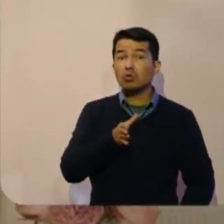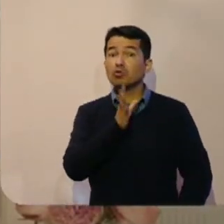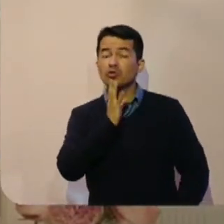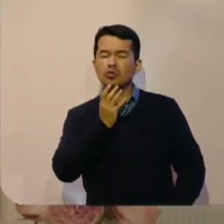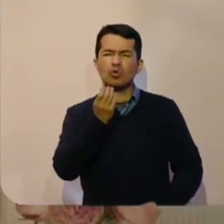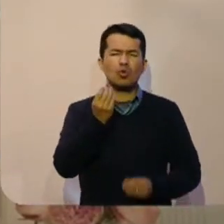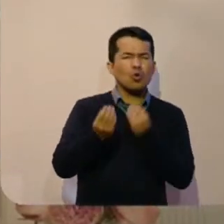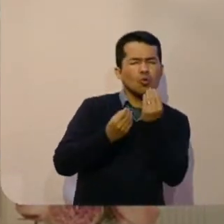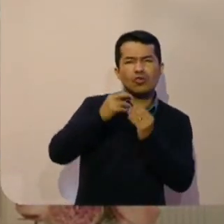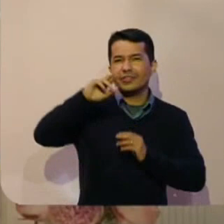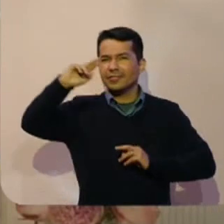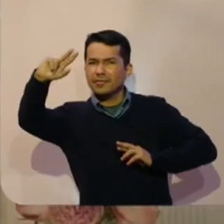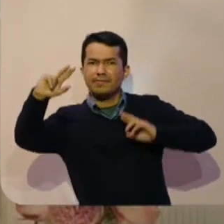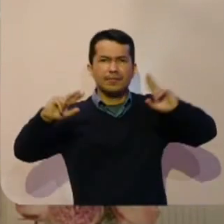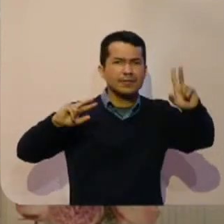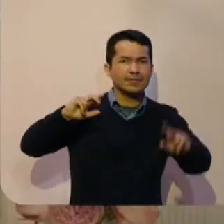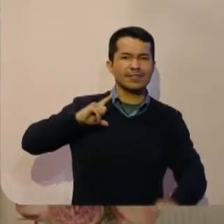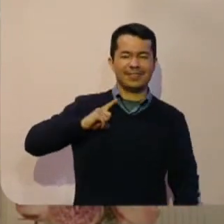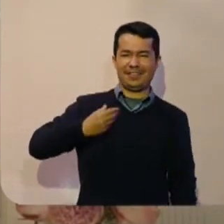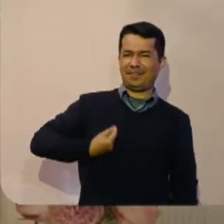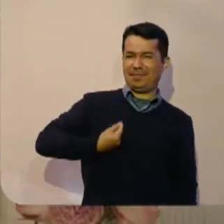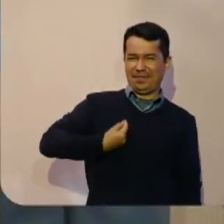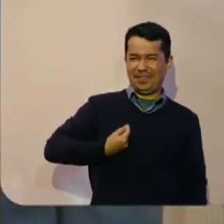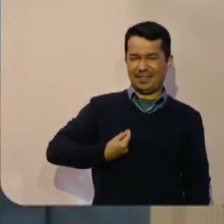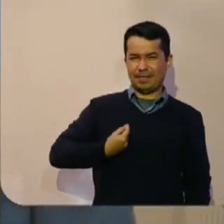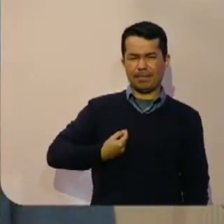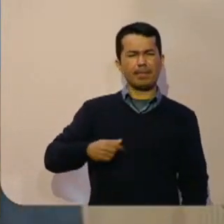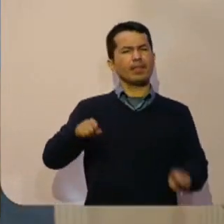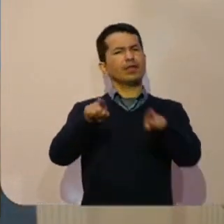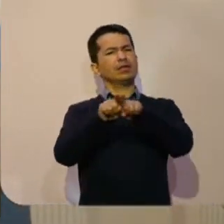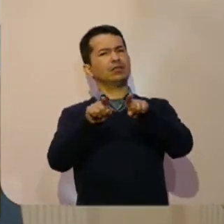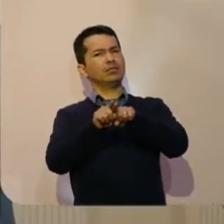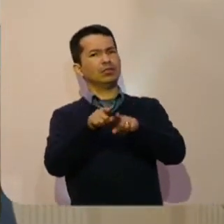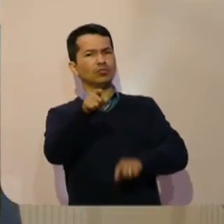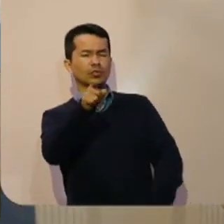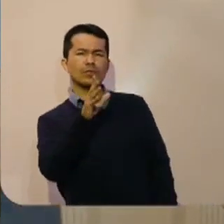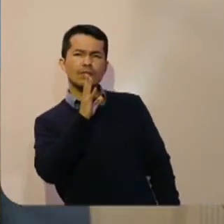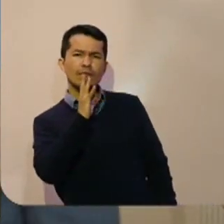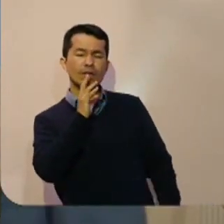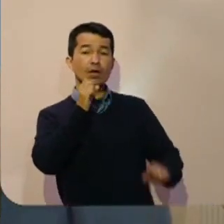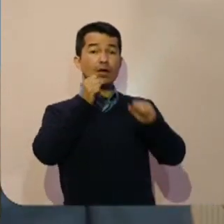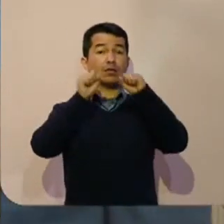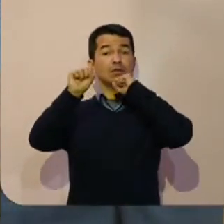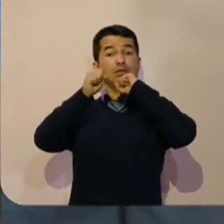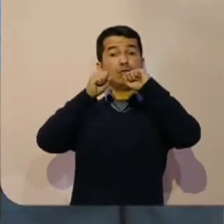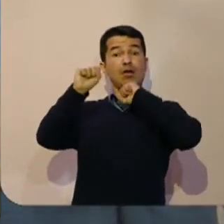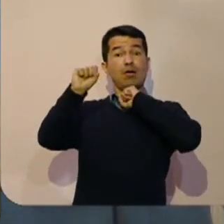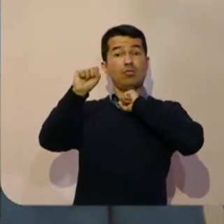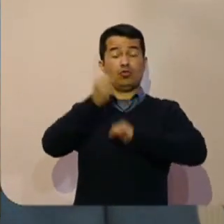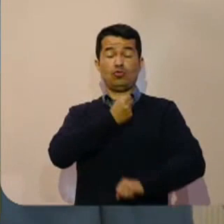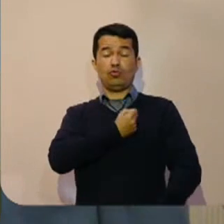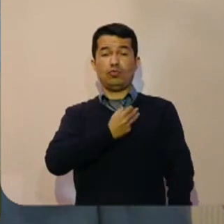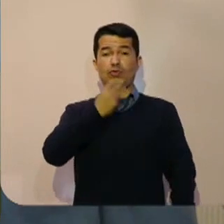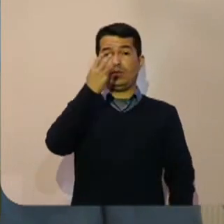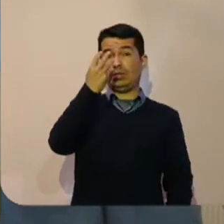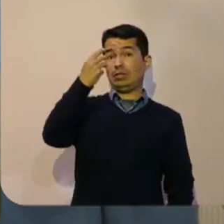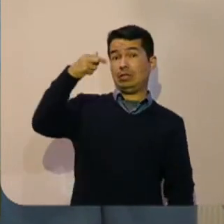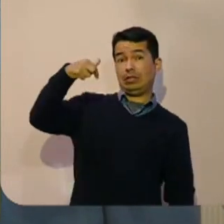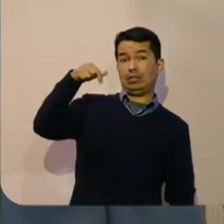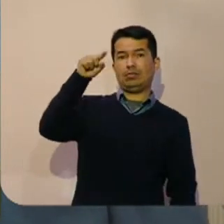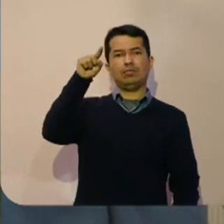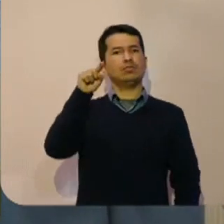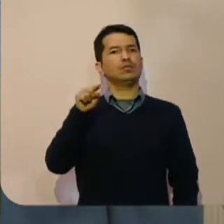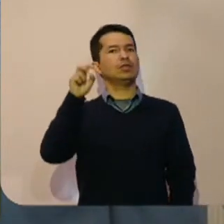modo diferente. A palavra de Deus diz no Salmo 37:5, entrega o seu caminho